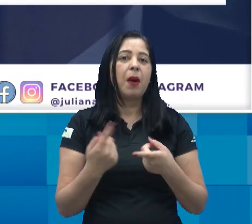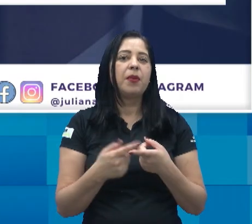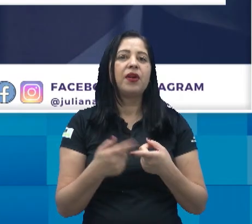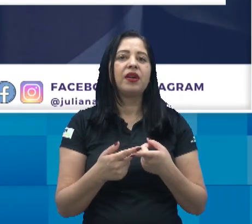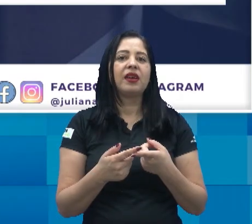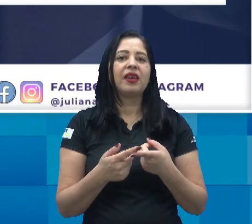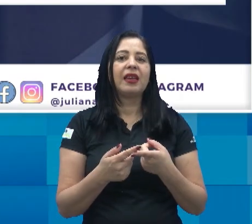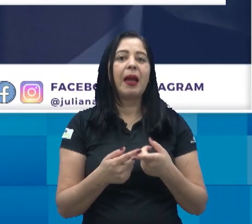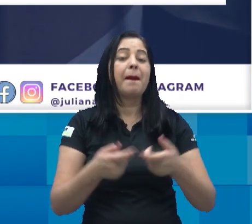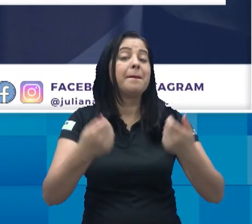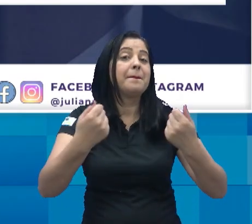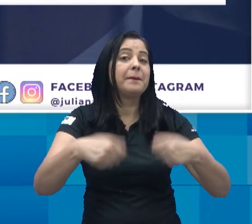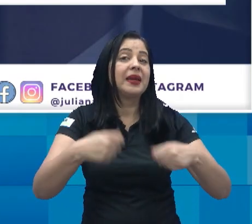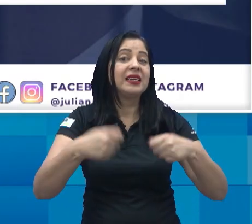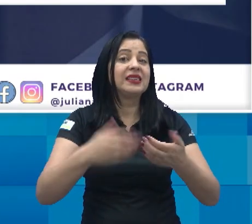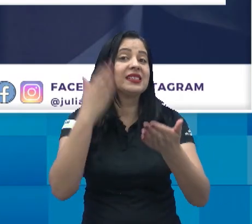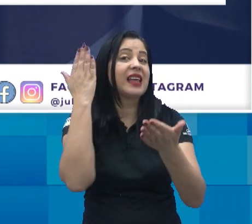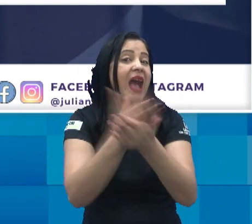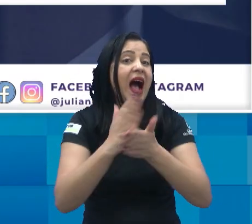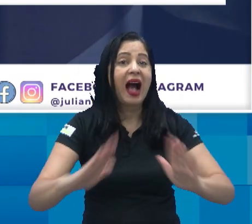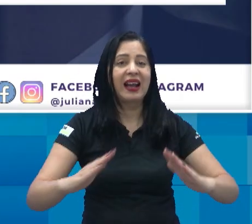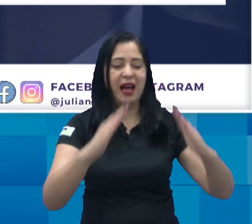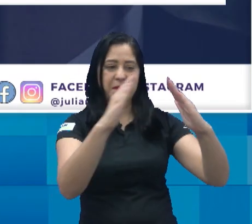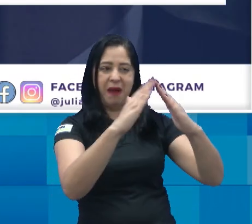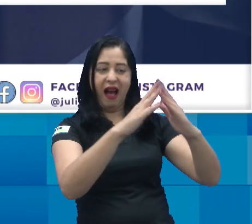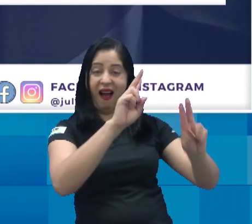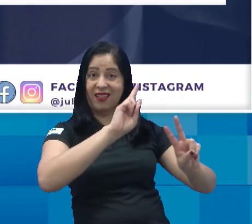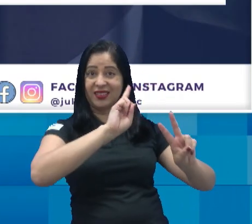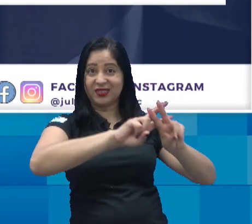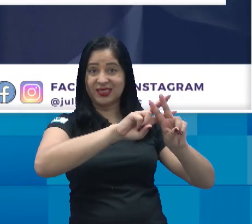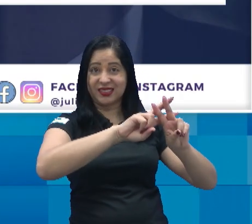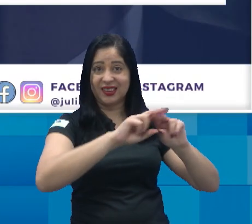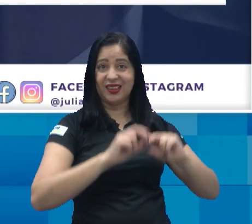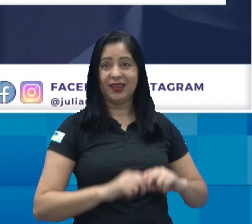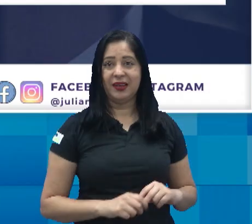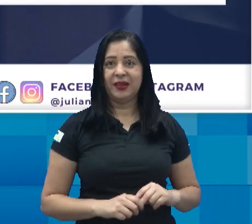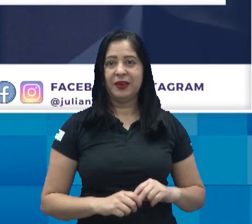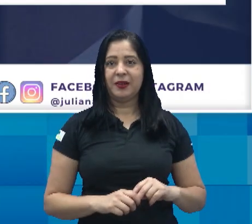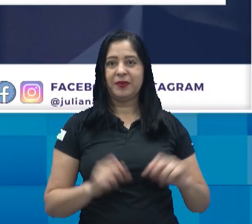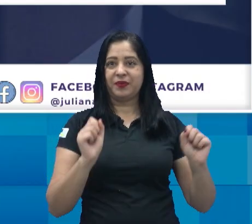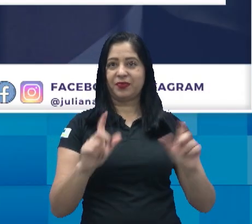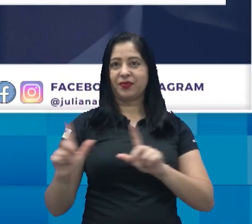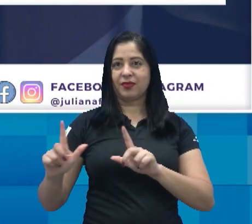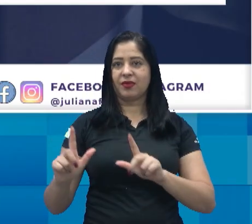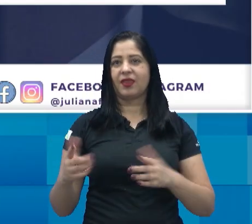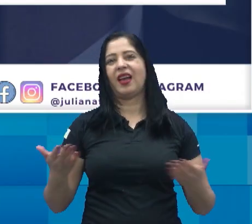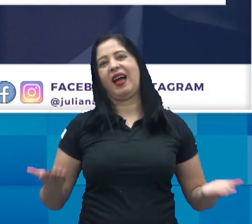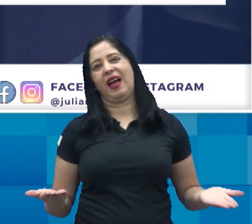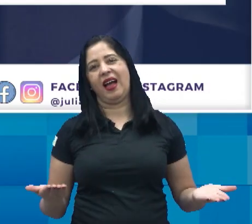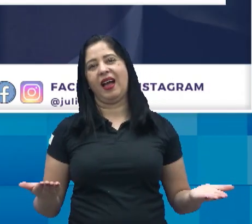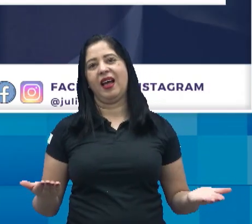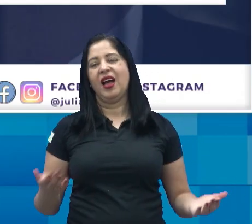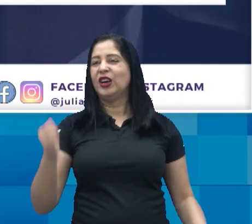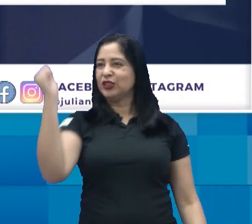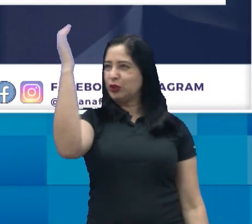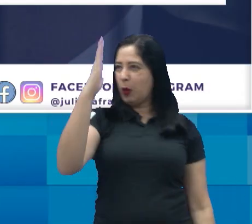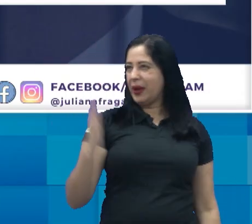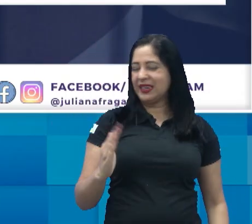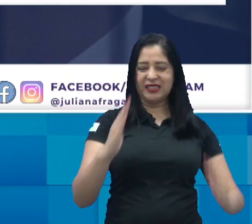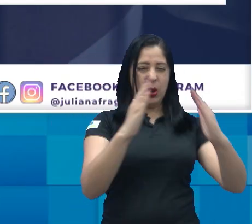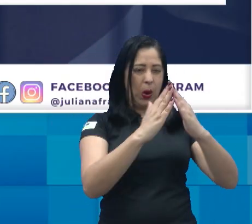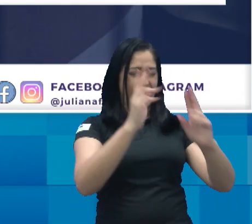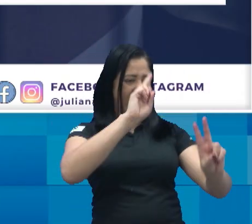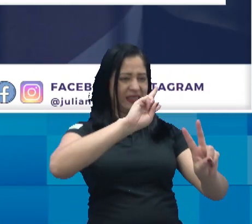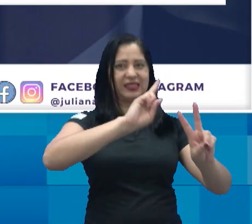preciso revogar o Instituto da Prisão Domiciliar. A outra, dá para levar a sério um país onde existe prisão domiciliar?